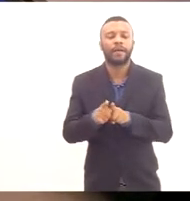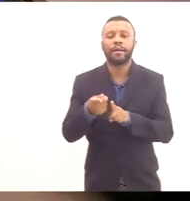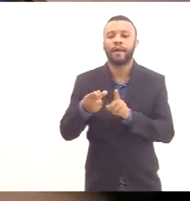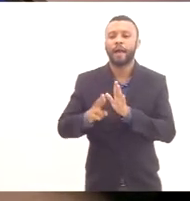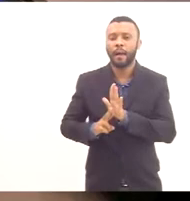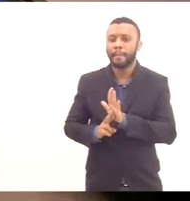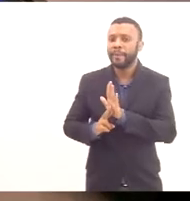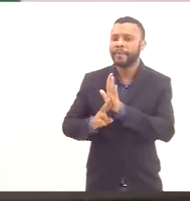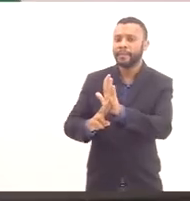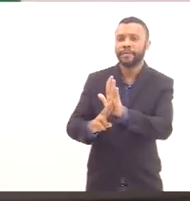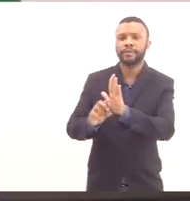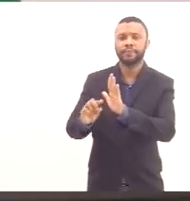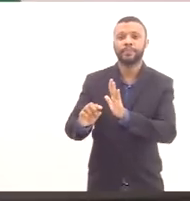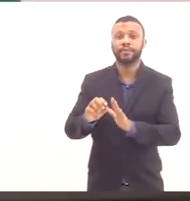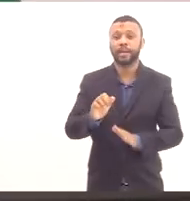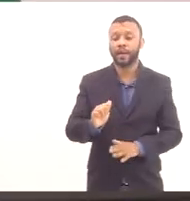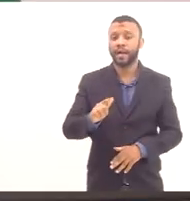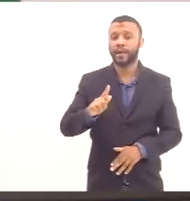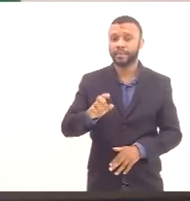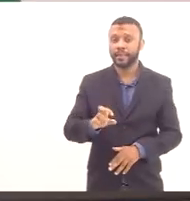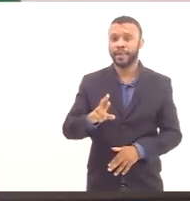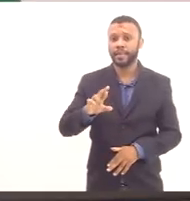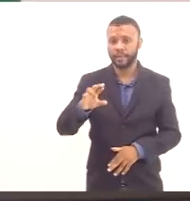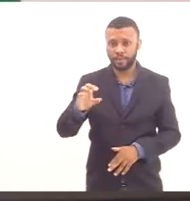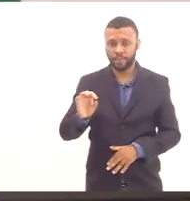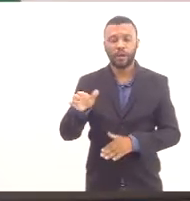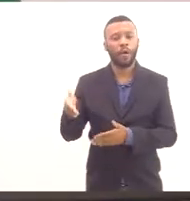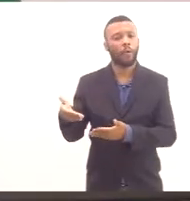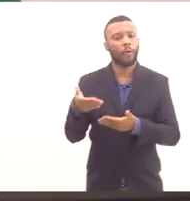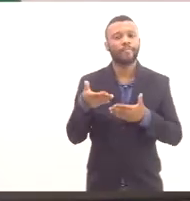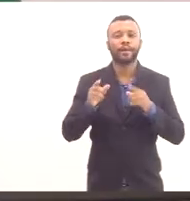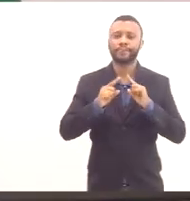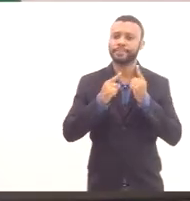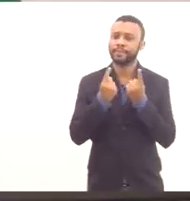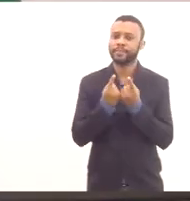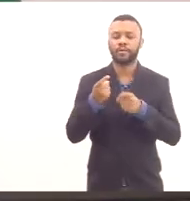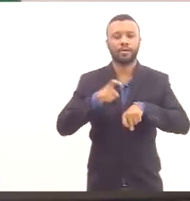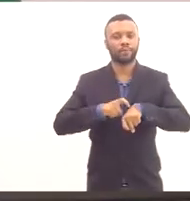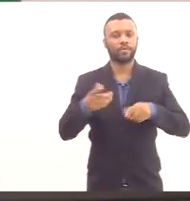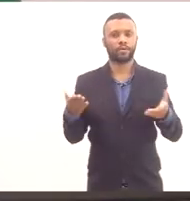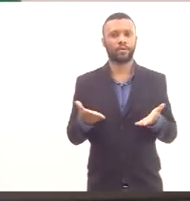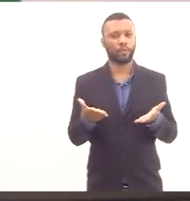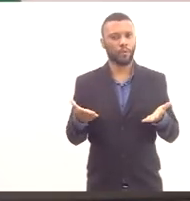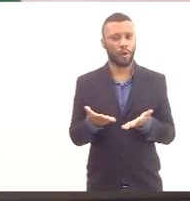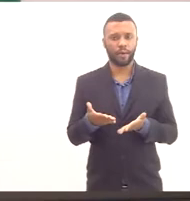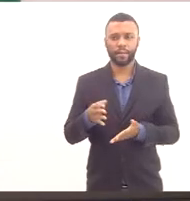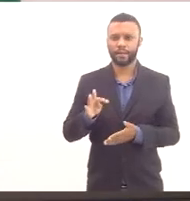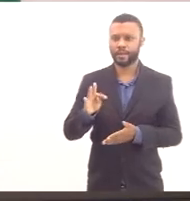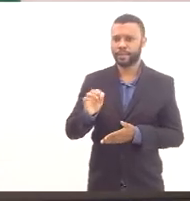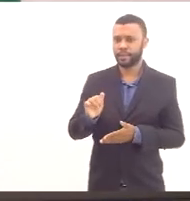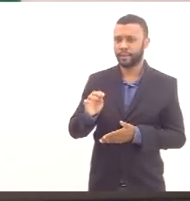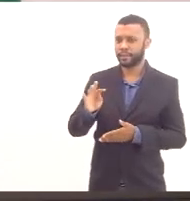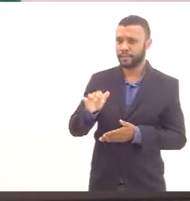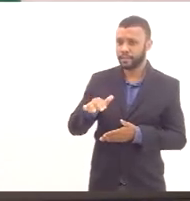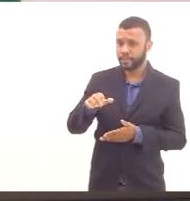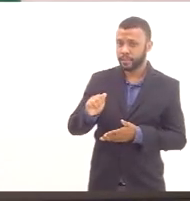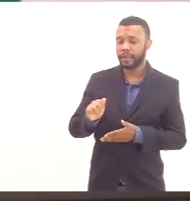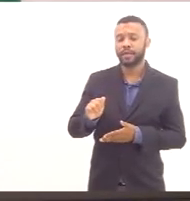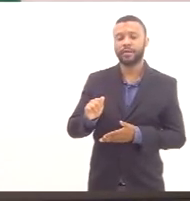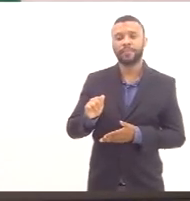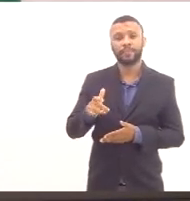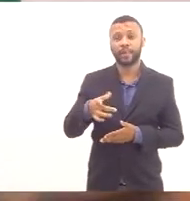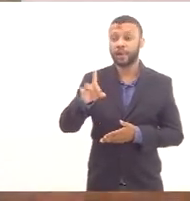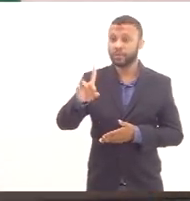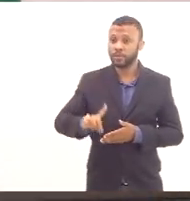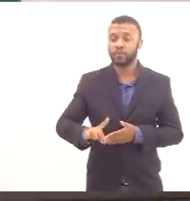representando a Age Rio convidada para essa sessão a senhora Tatiana Oliver guerreiro de